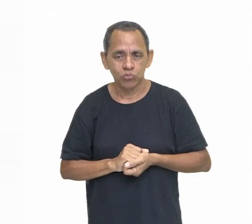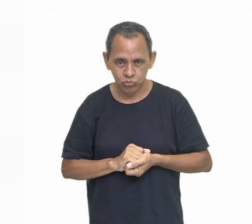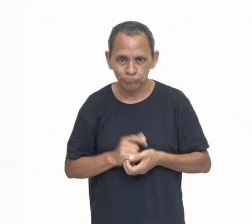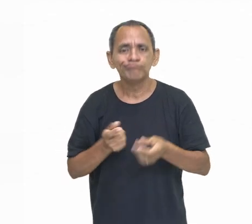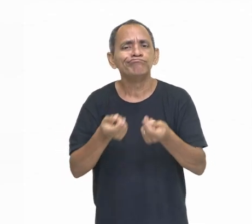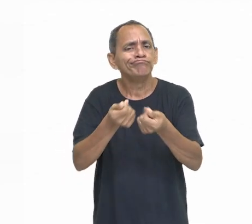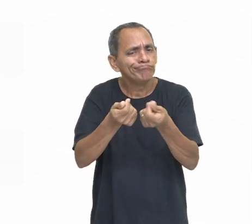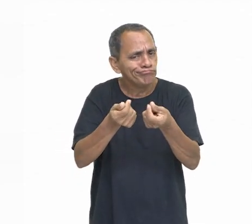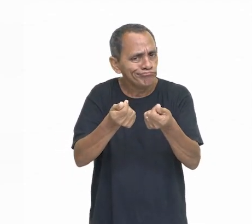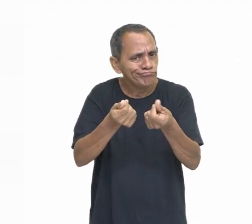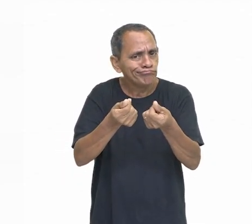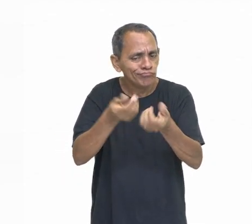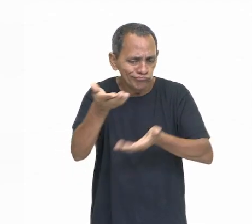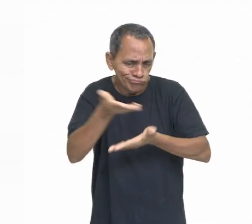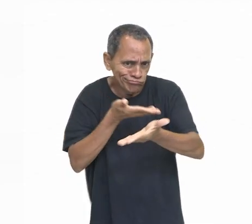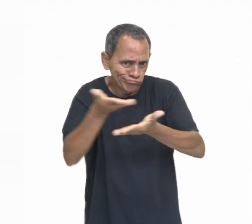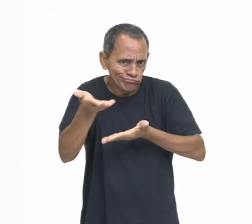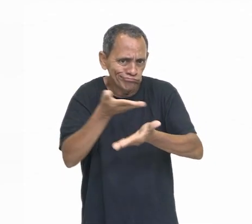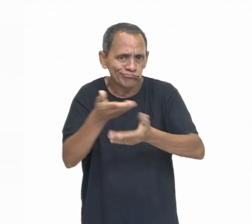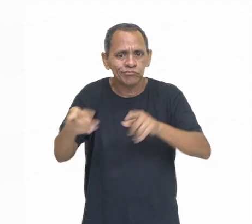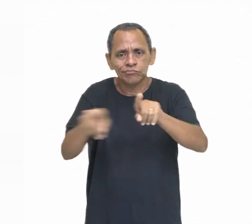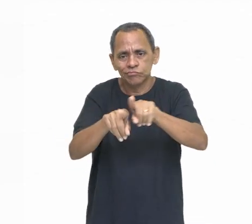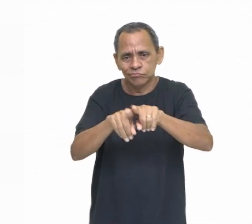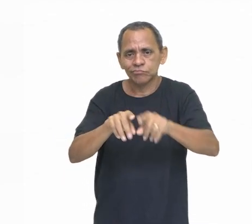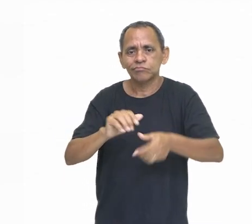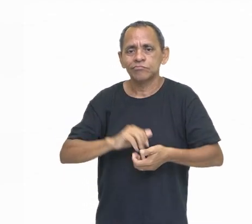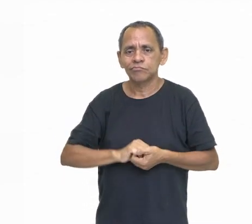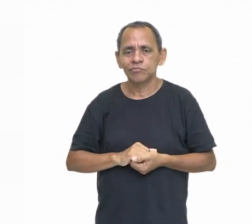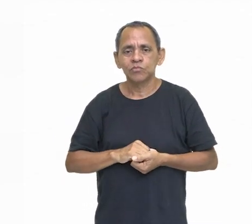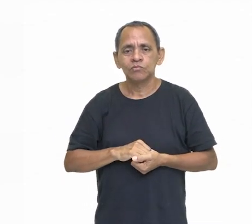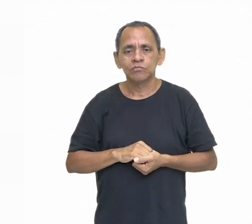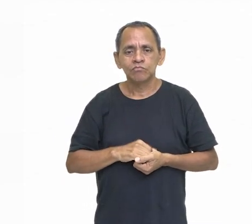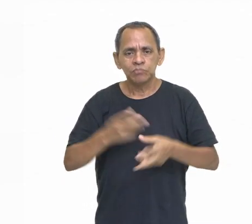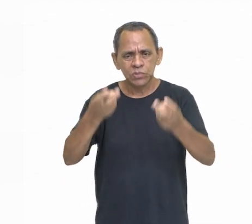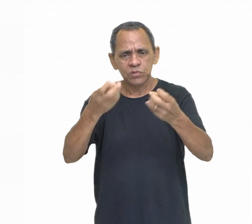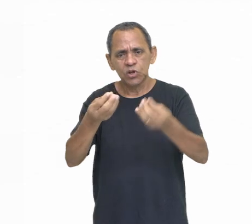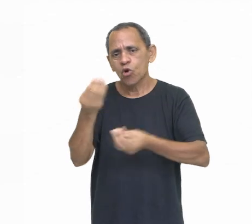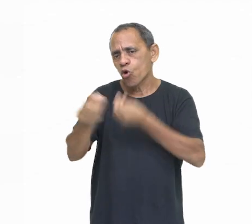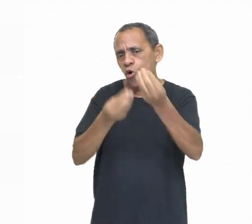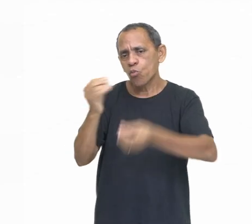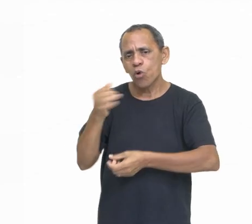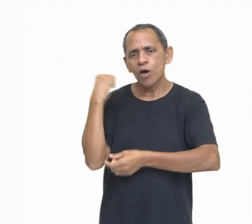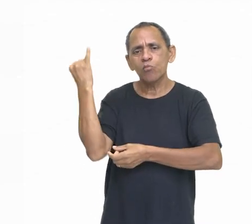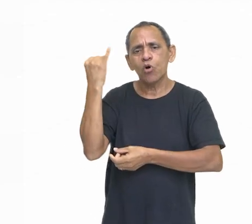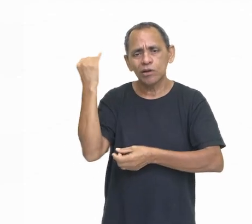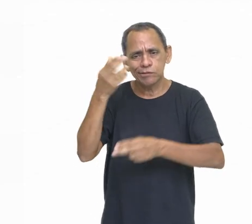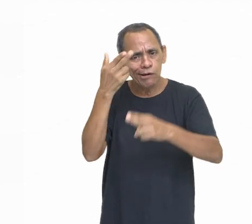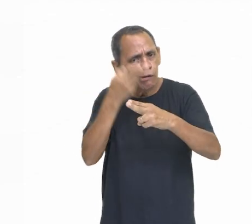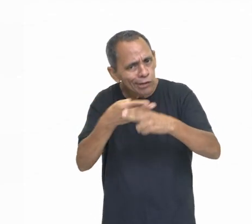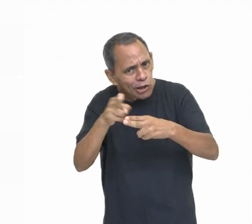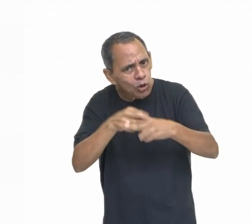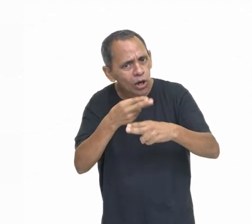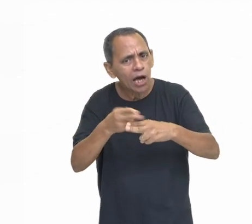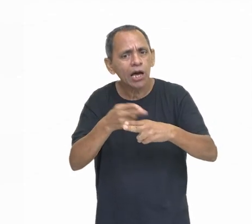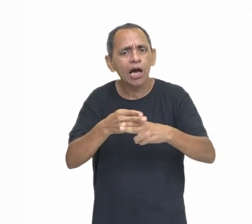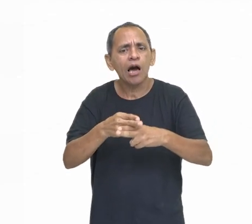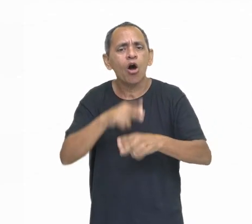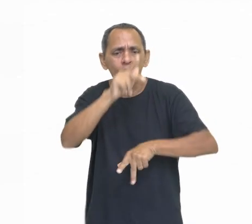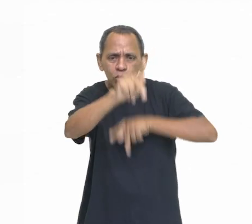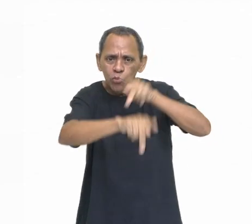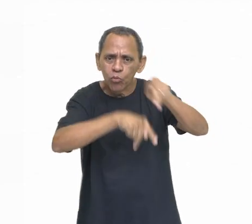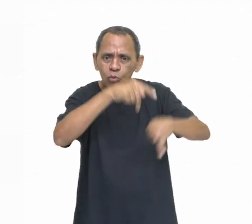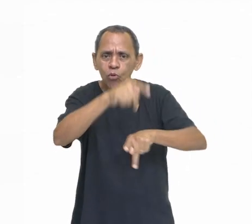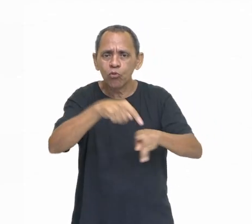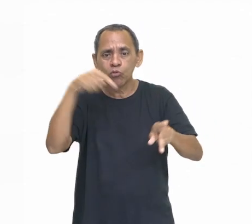você ver a complexidade e a importância do cacau para